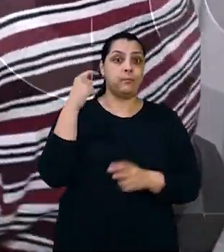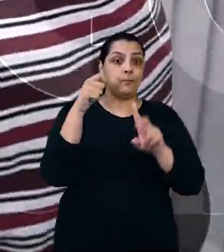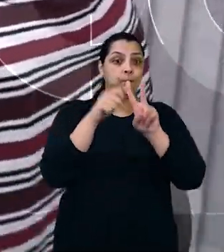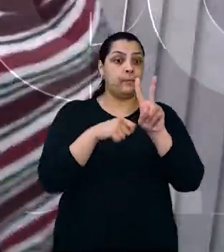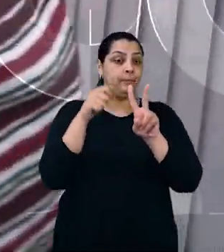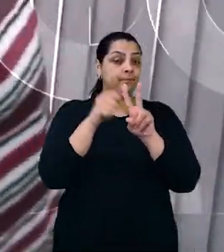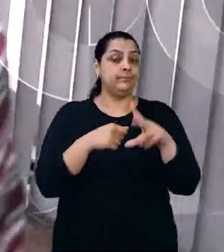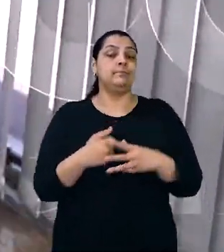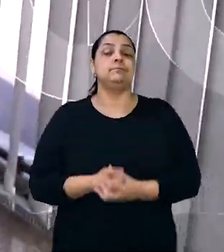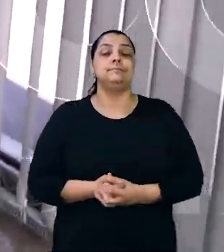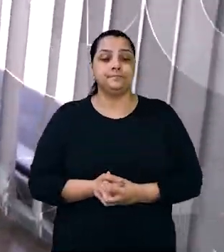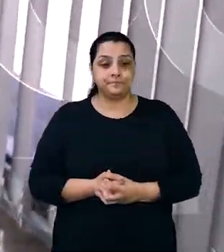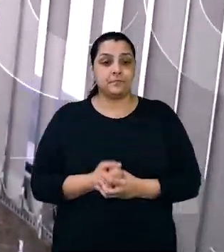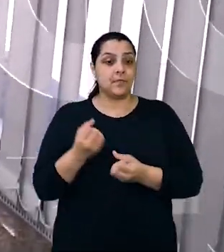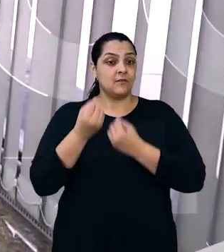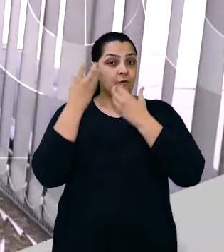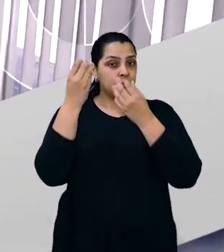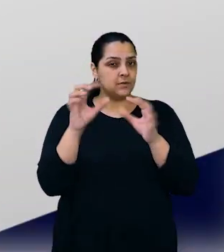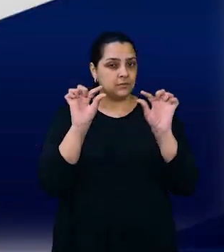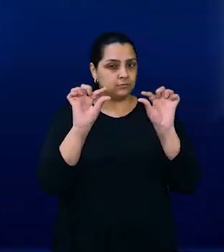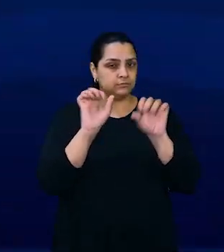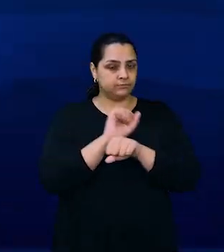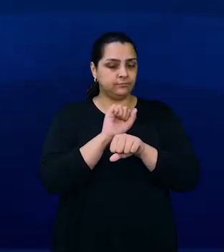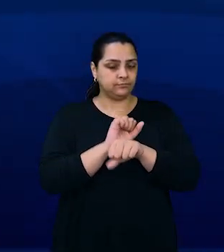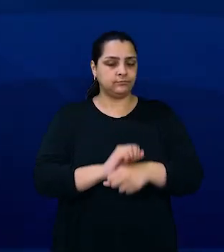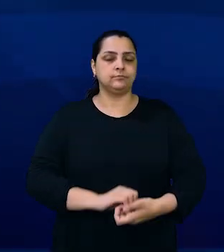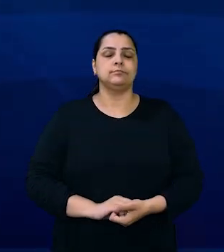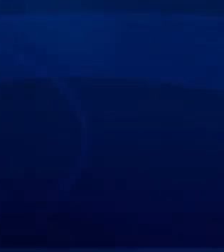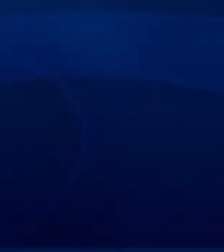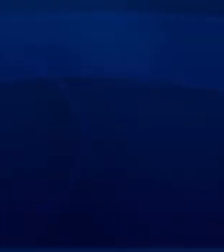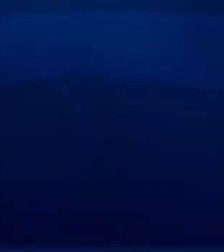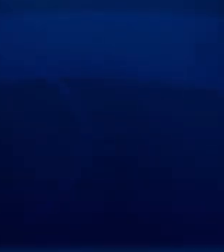meses. Os dados completos daqui a pouco.